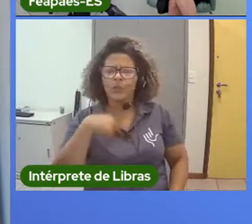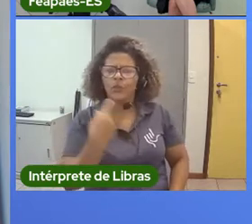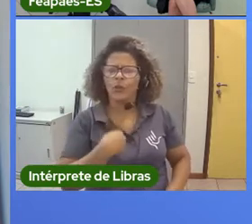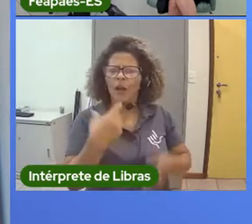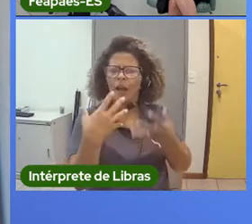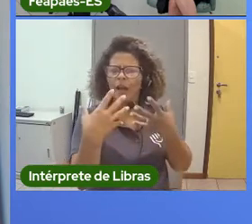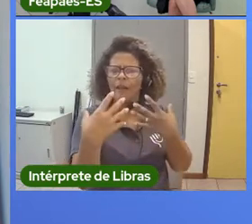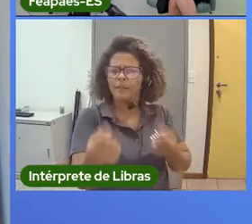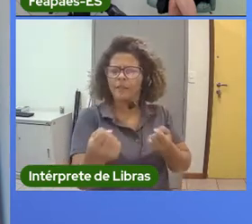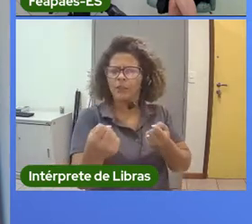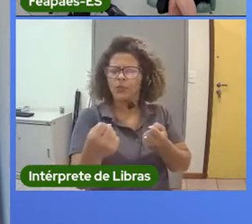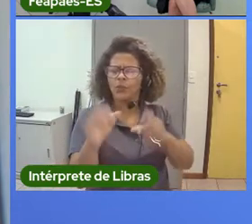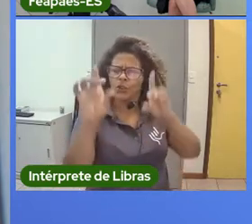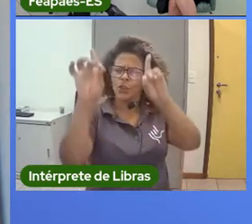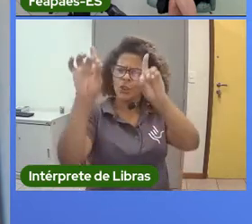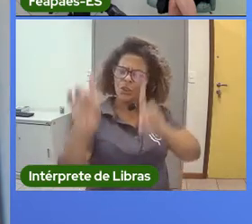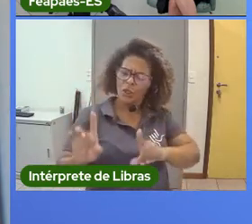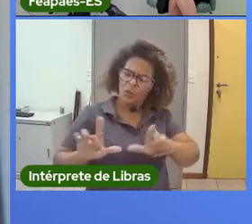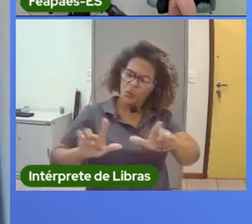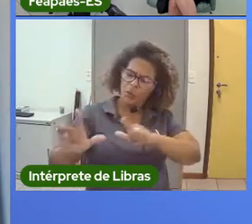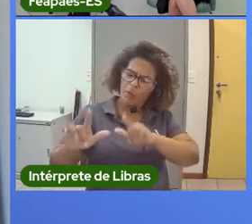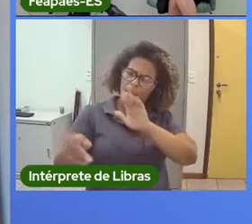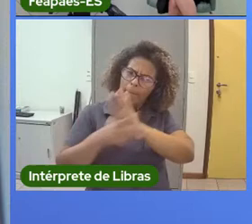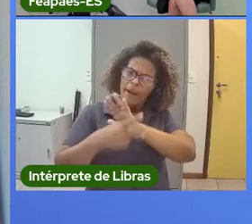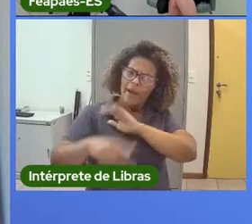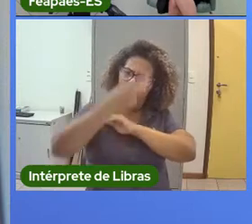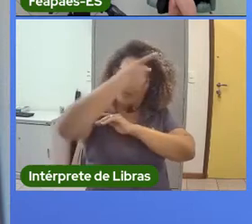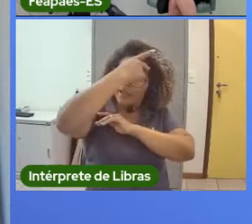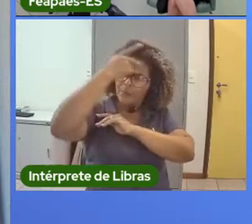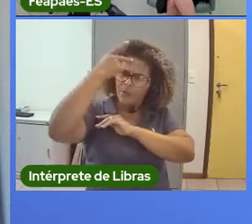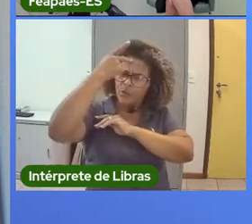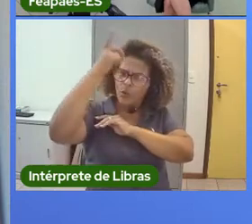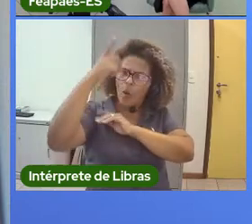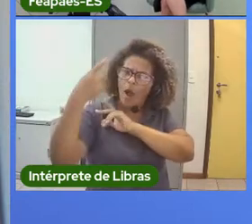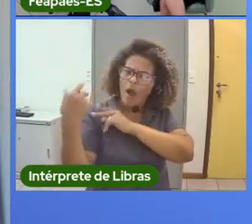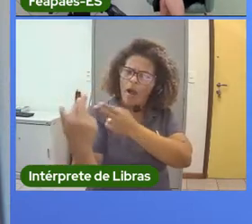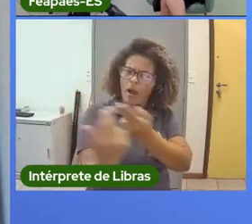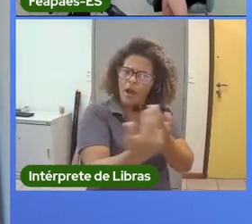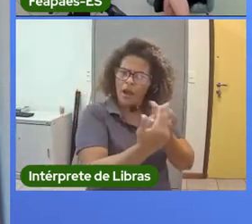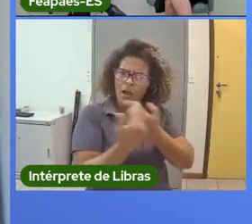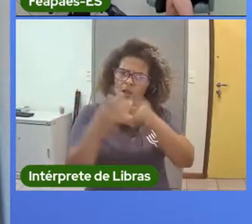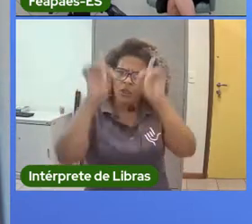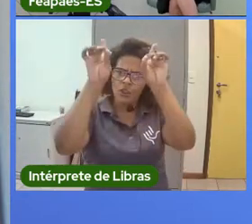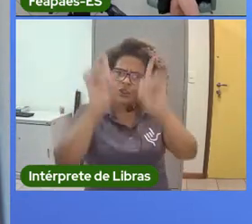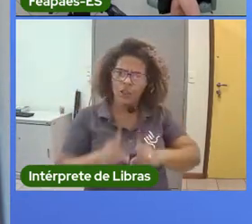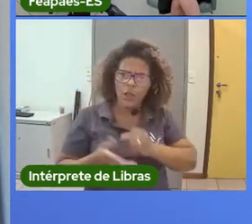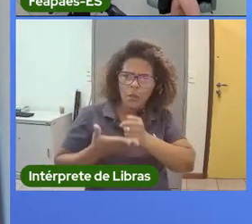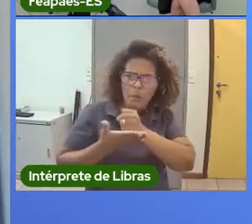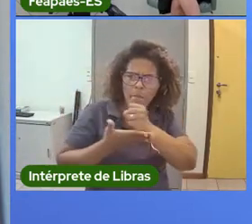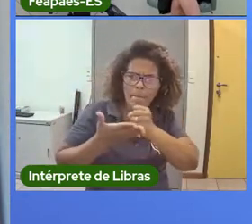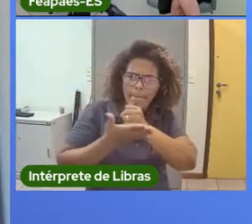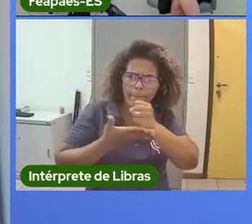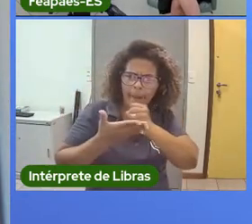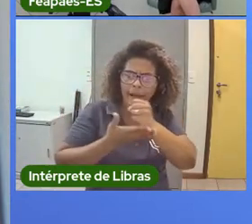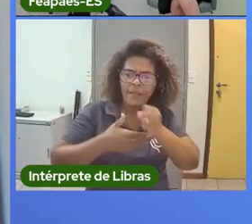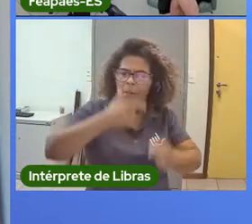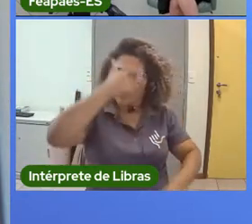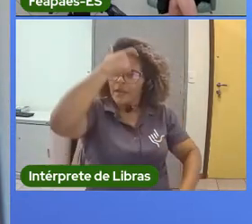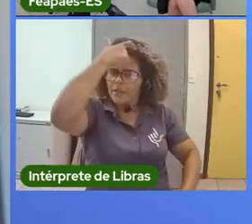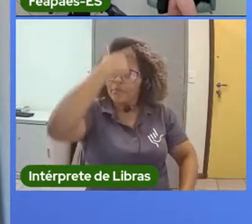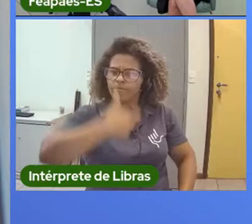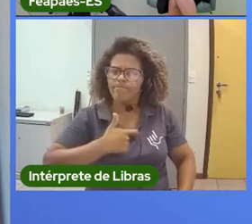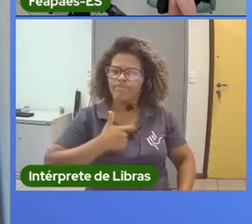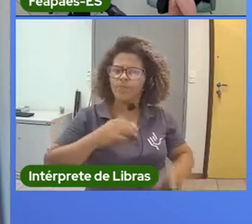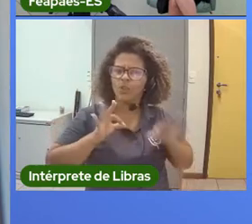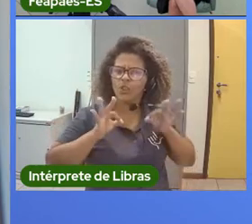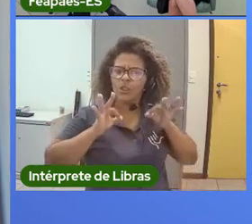ao trabalho é um direito humano básico, ou seja, para o exercício da dignidade das pessoas,